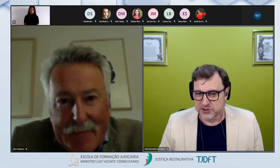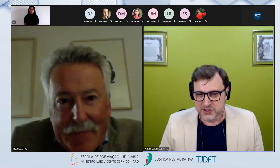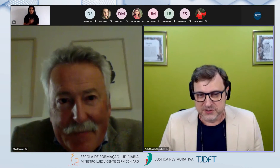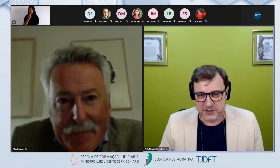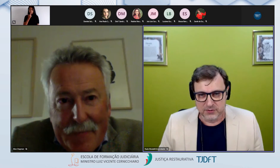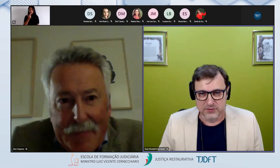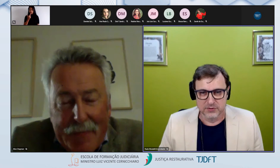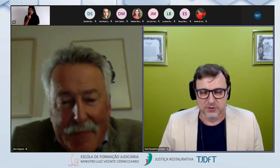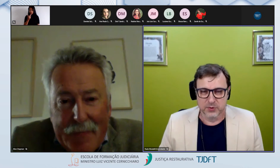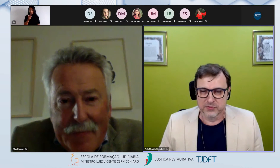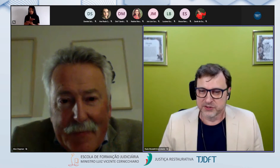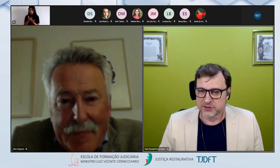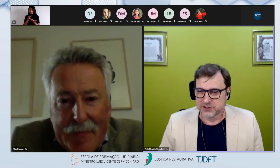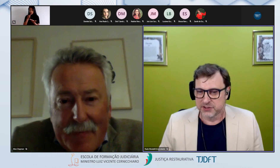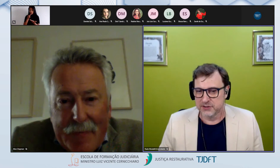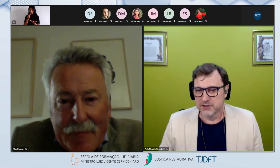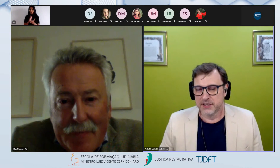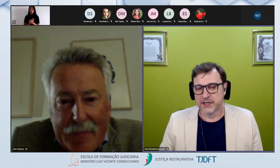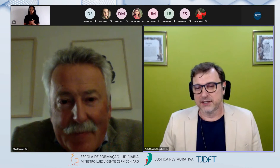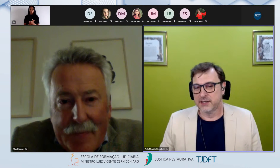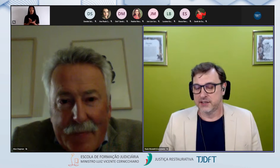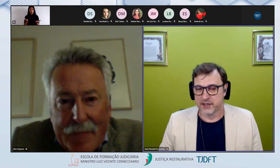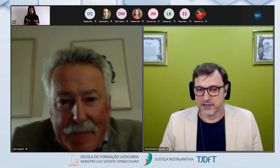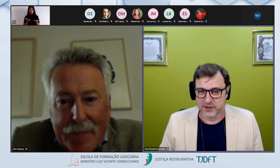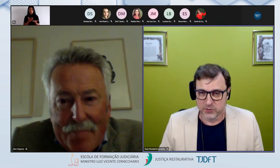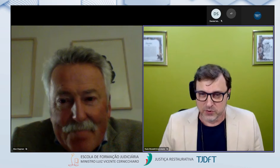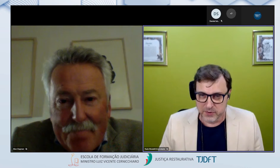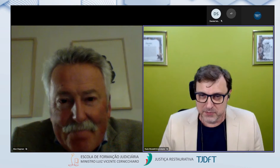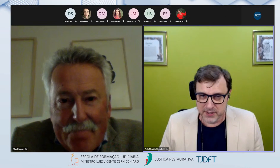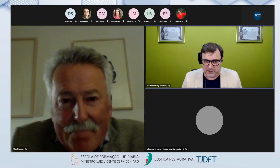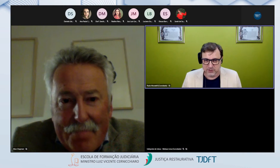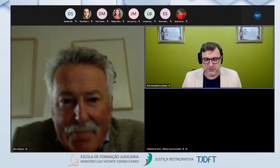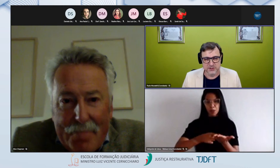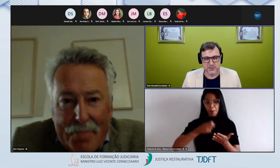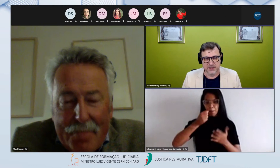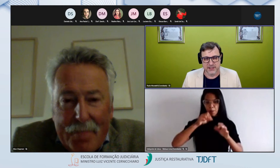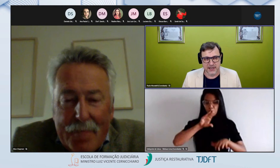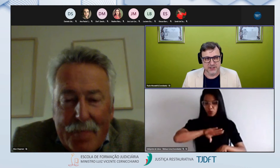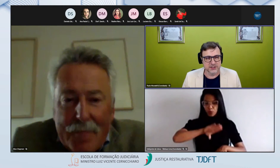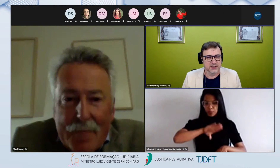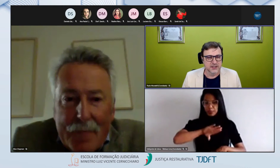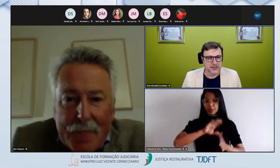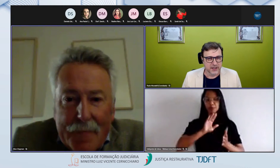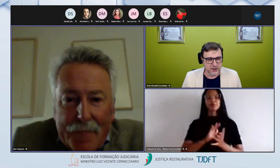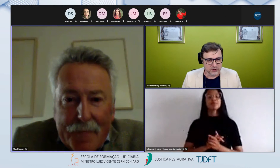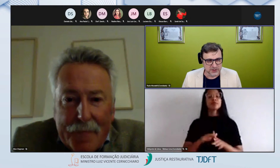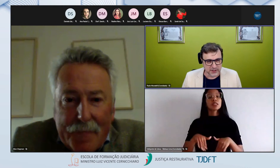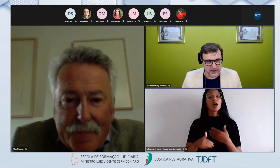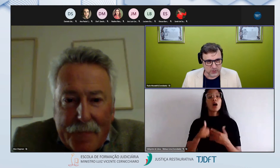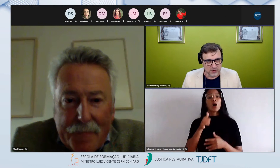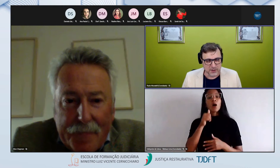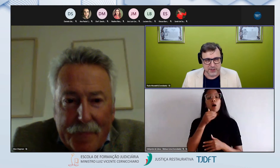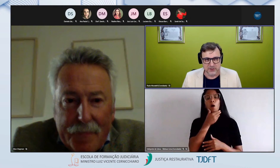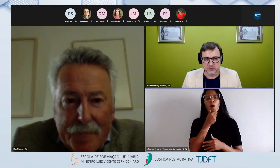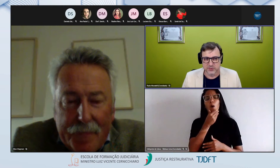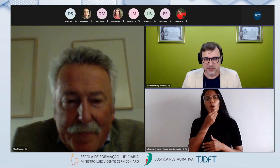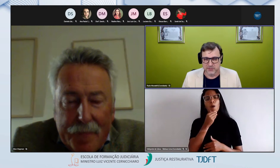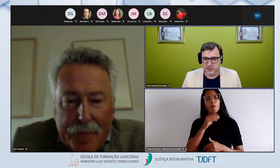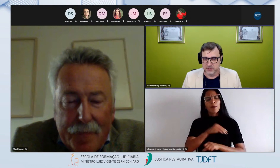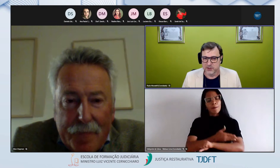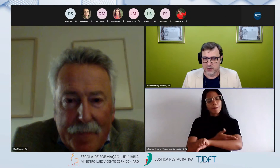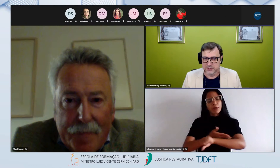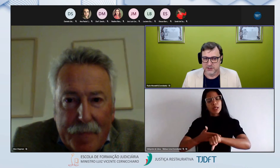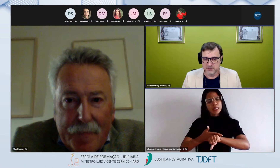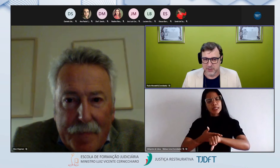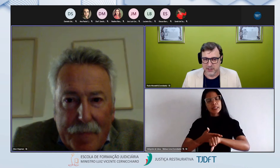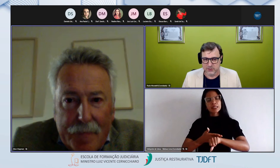a audiodescrição do professor Tim é que ele é um homem branco, de meia idade, com cabelos